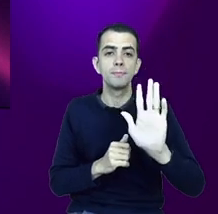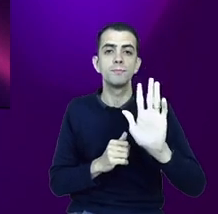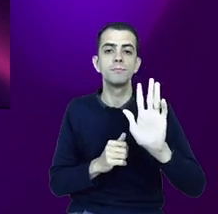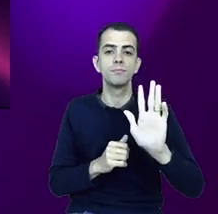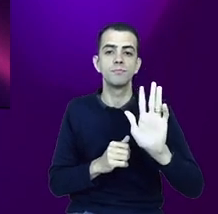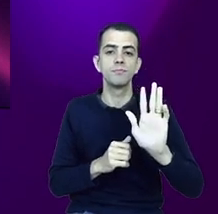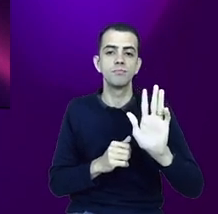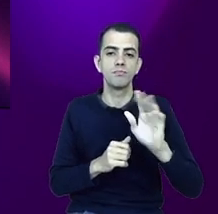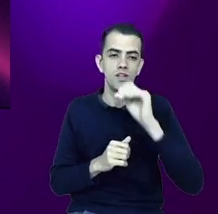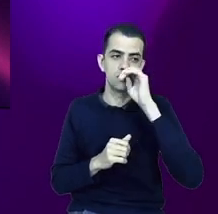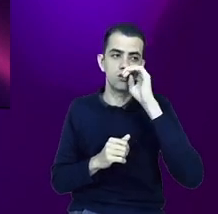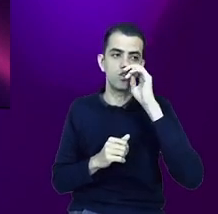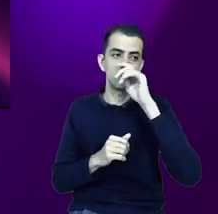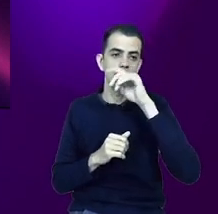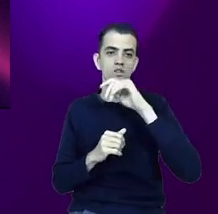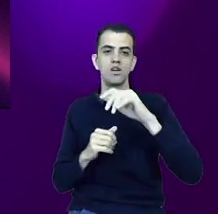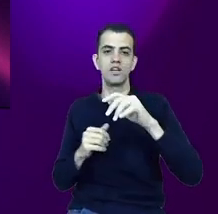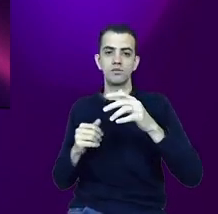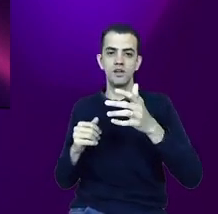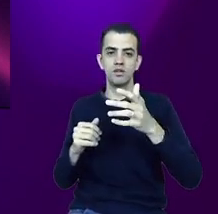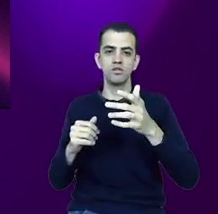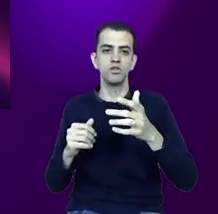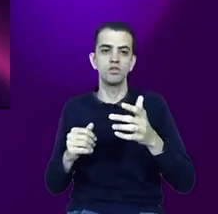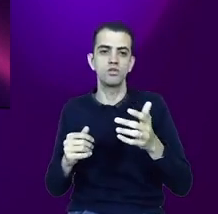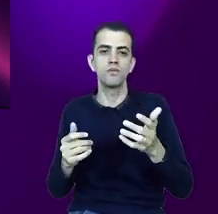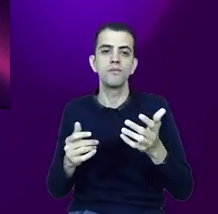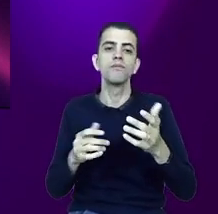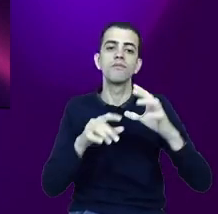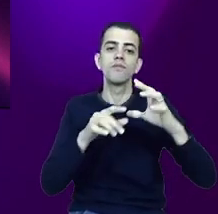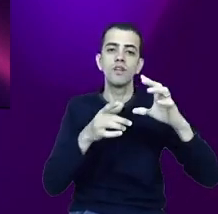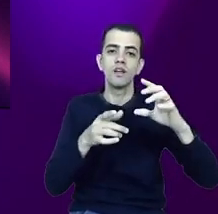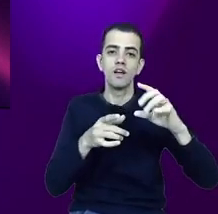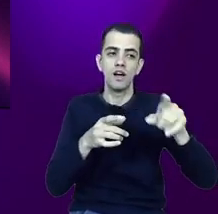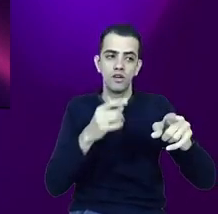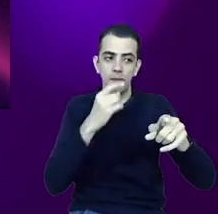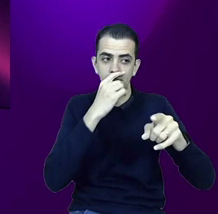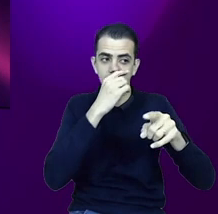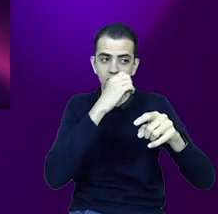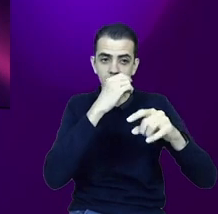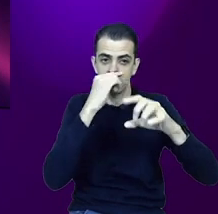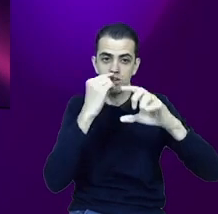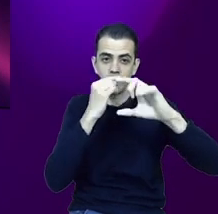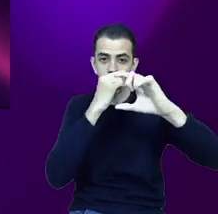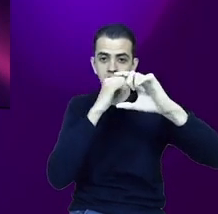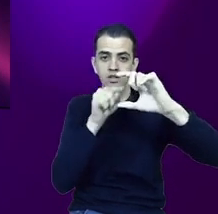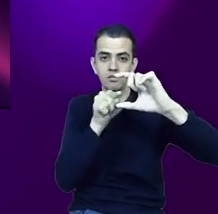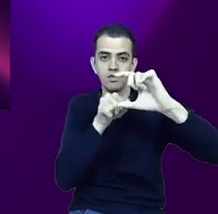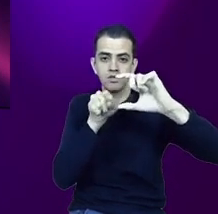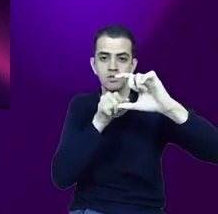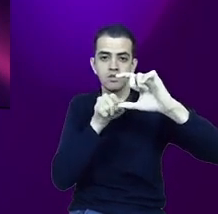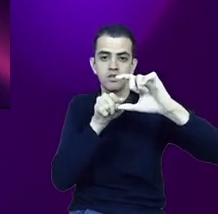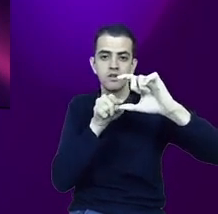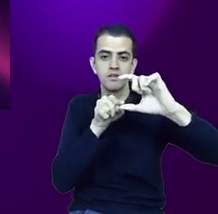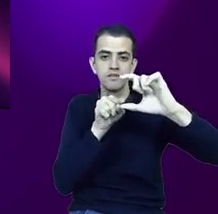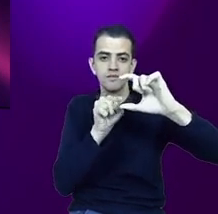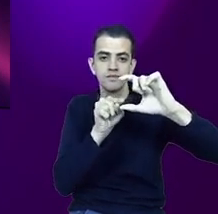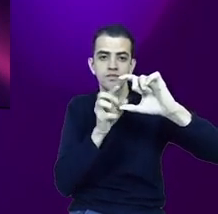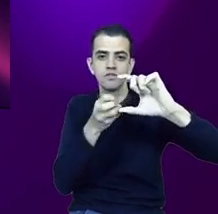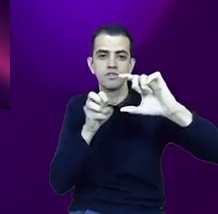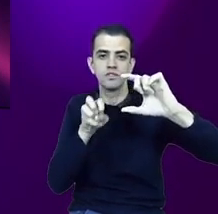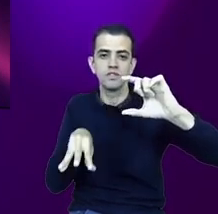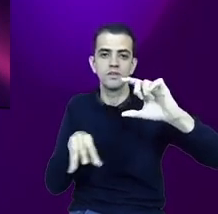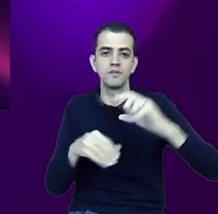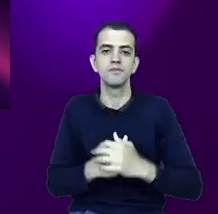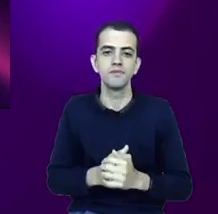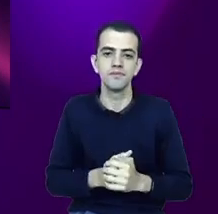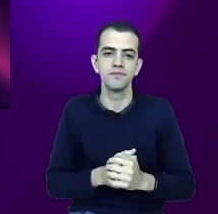ampliação da utilização da endoscopia, é possível ressecar lateral a carótida com acessos estendidos. Esse outro